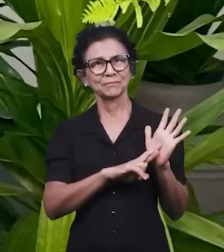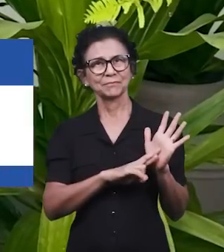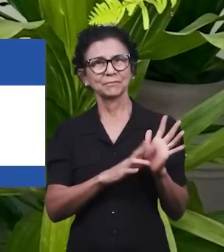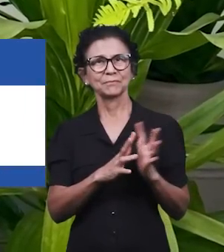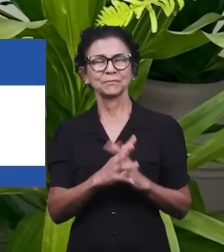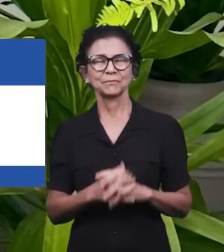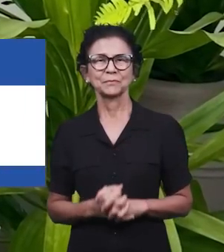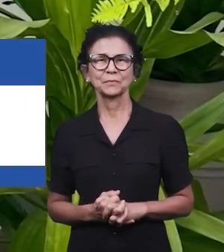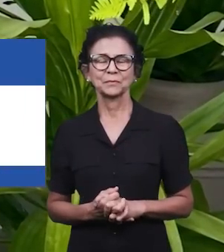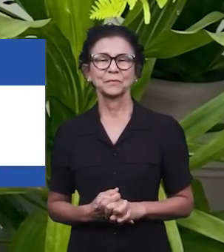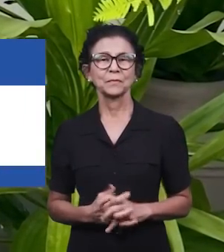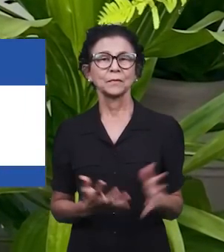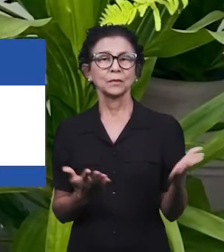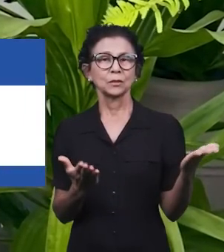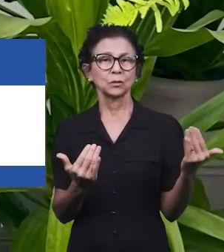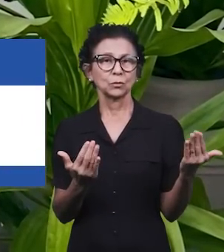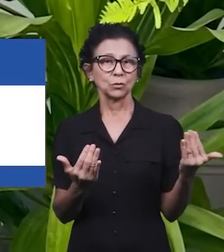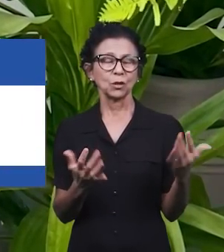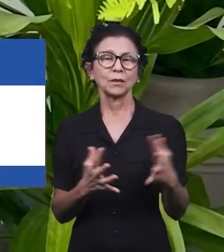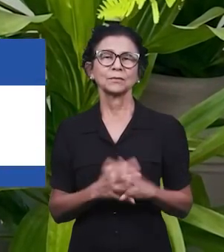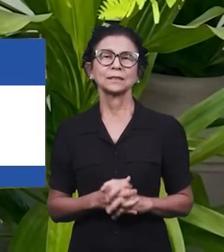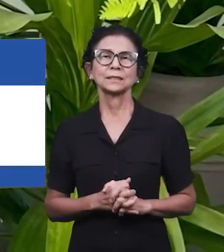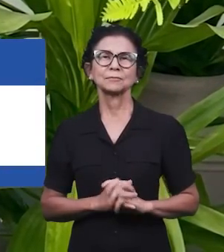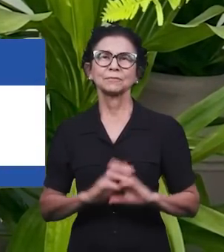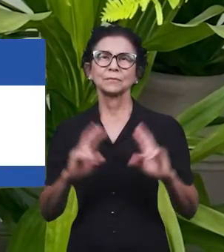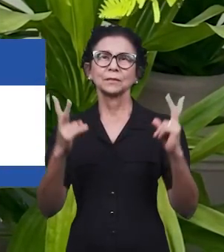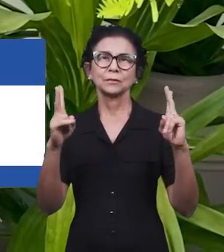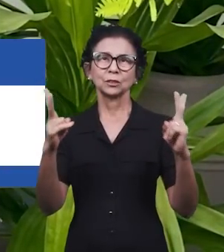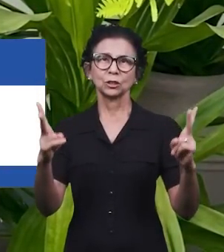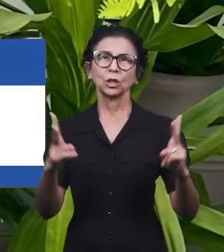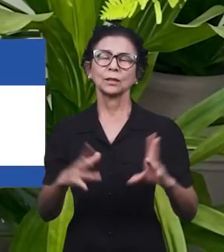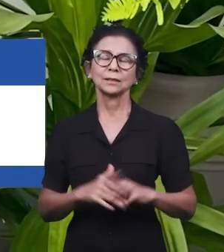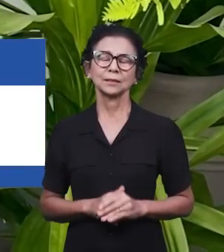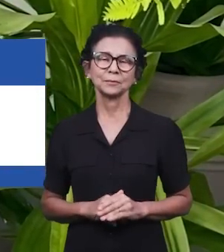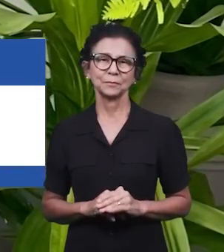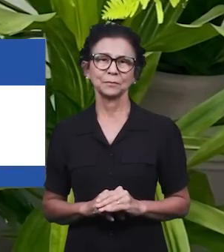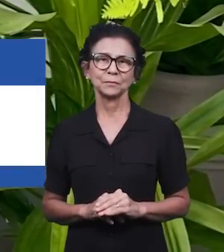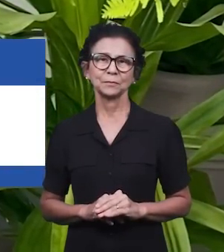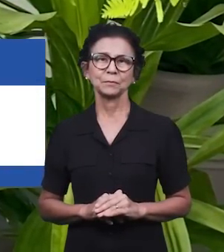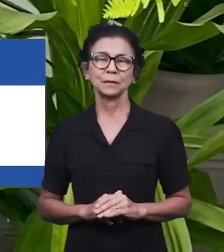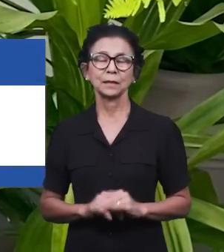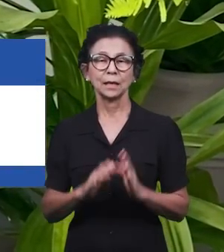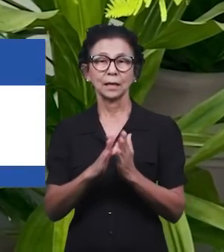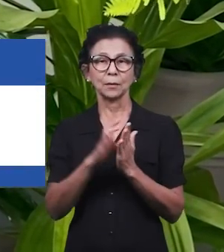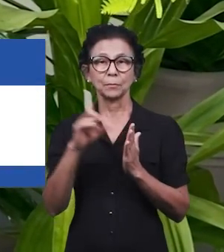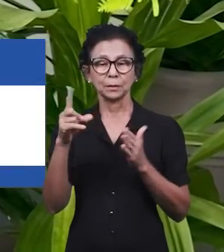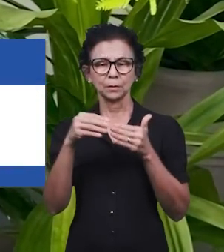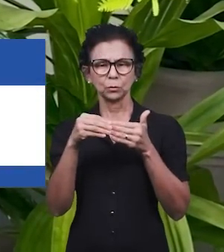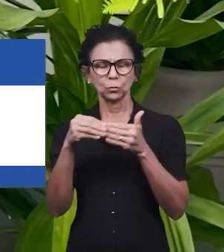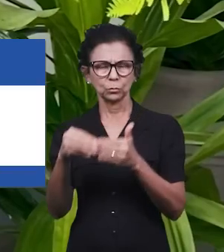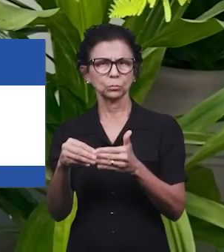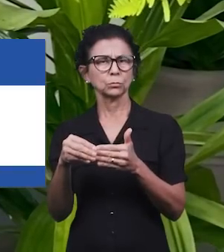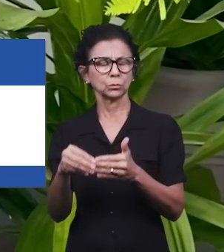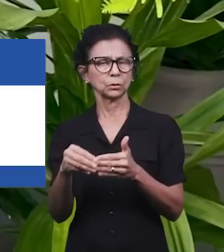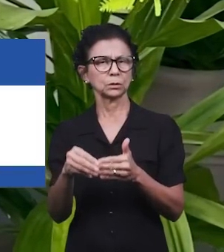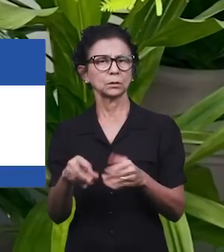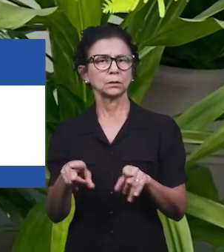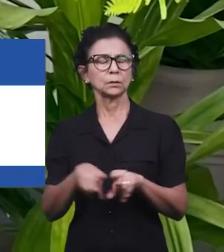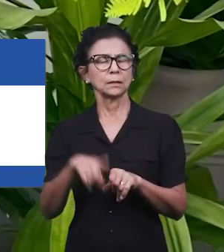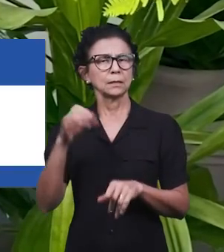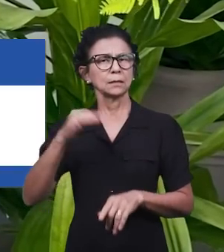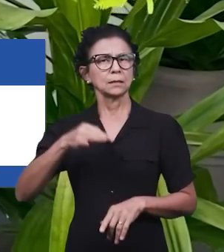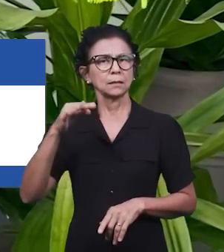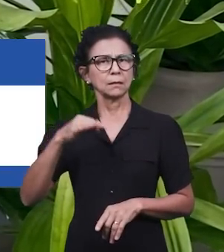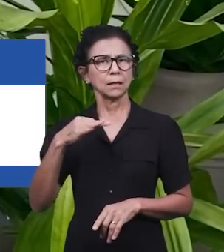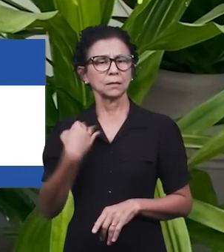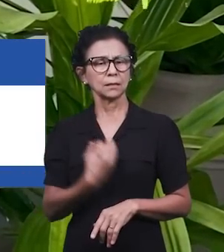perto. A grande vitória dos jovens é ter a certeza de que seus passos estão sendo conduzidos pela palavra do Senhor e a certeza que